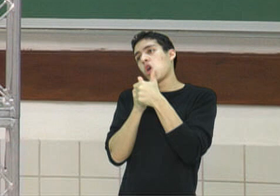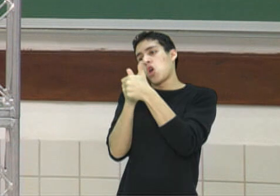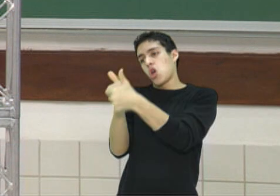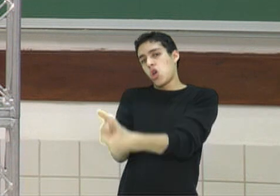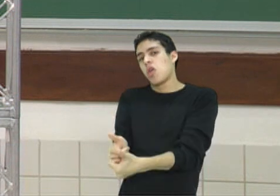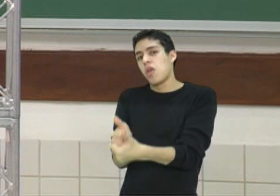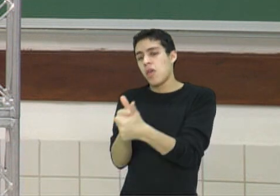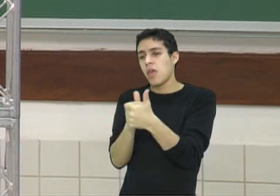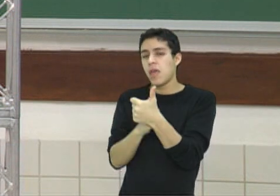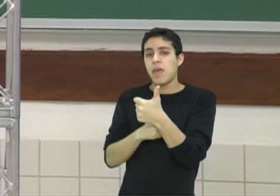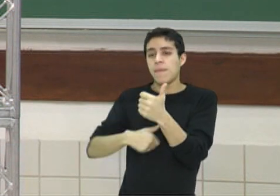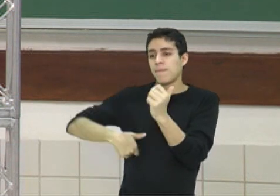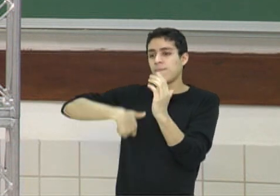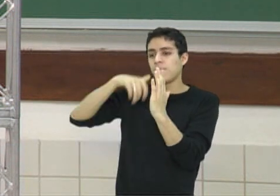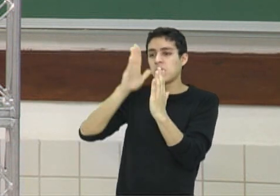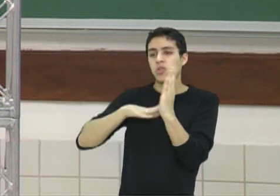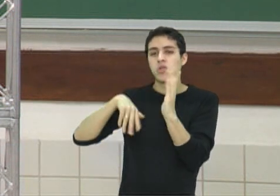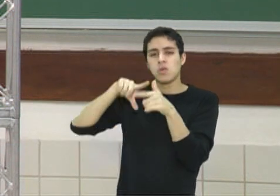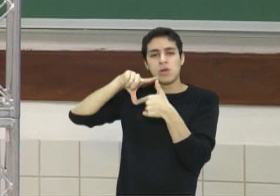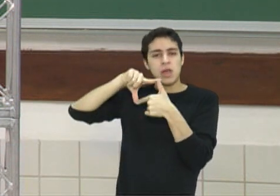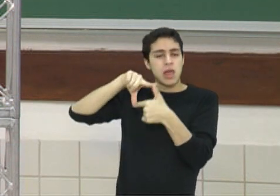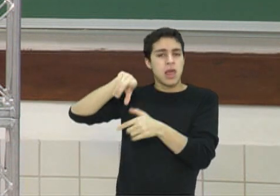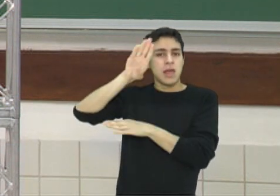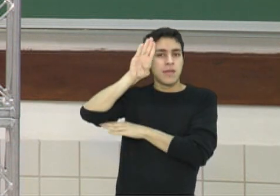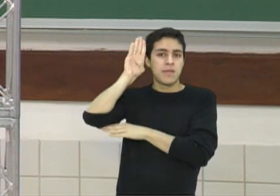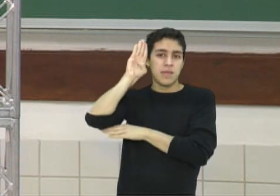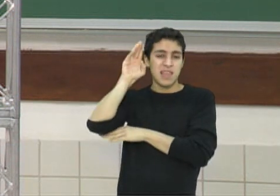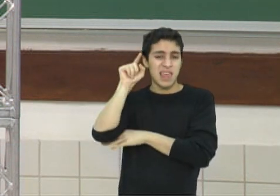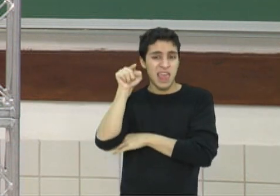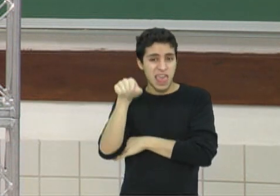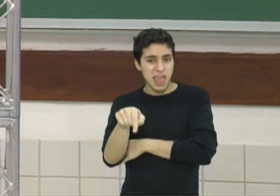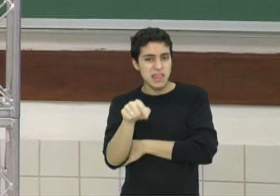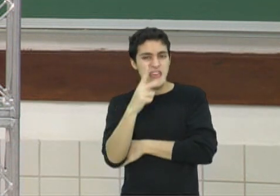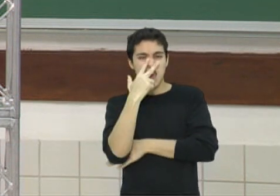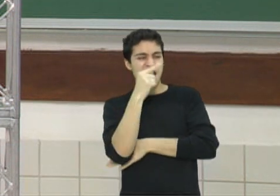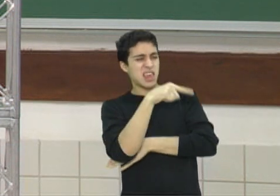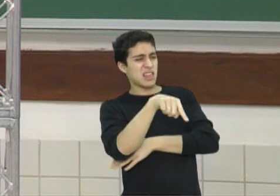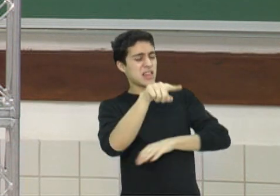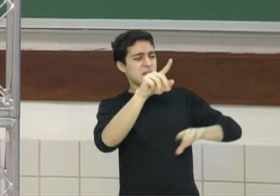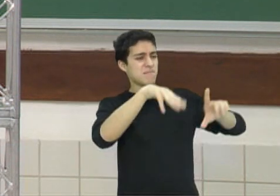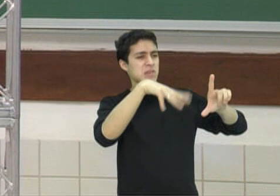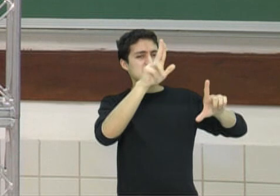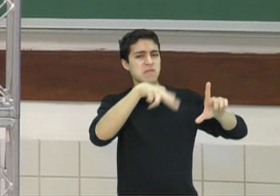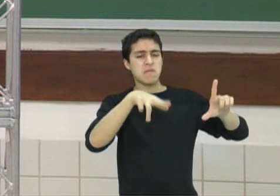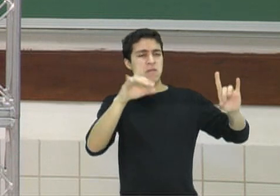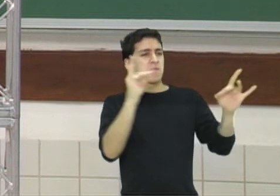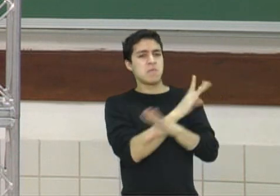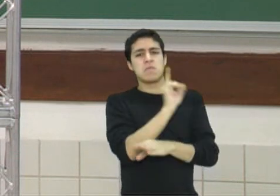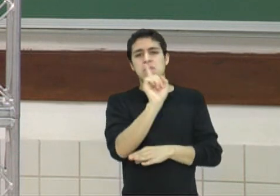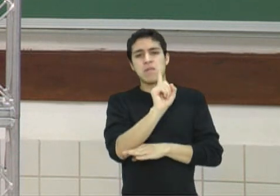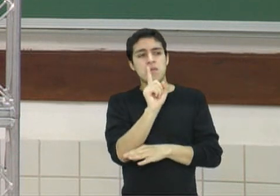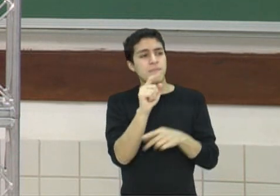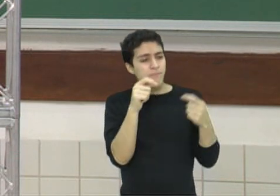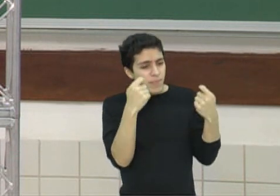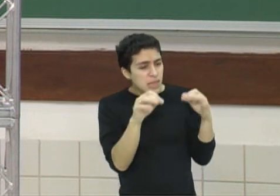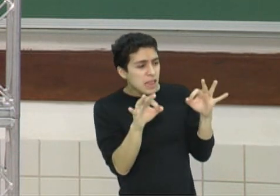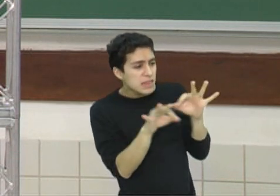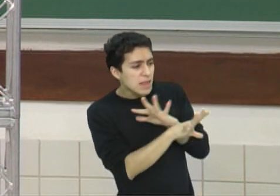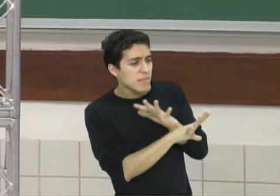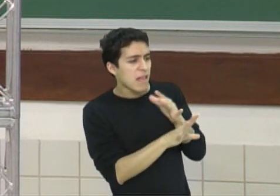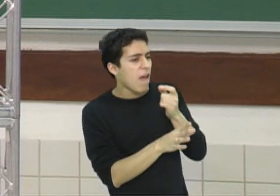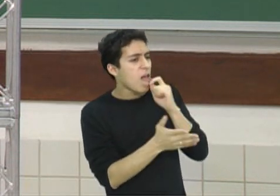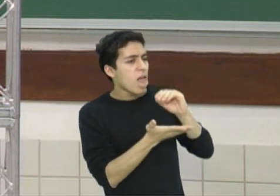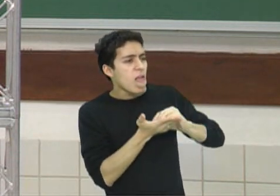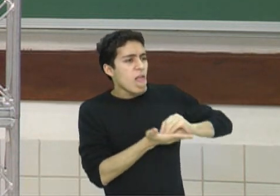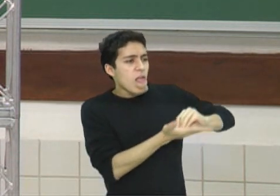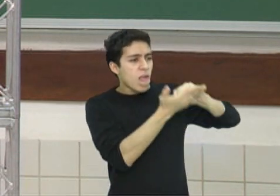questão da pintura acadêmica. Ele achava que a pintura expressionista era uma pintura inacabada. O artista teria que terminar aquilo que começou.